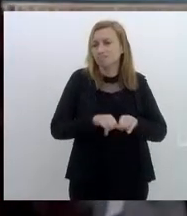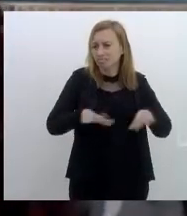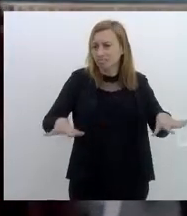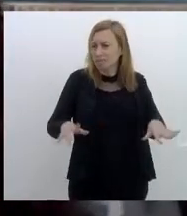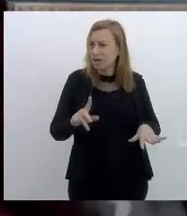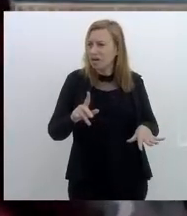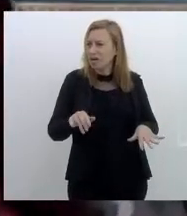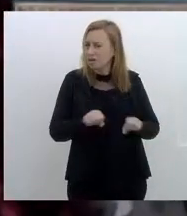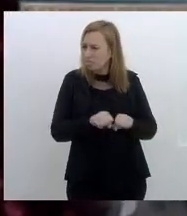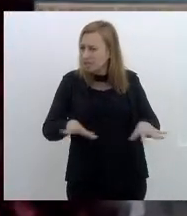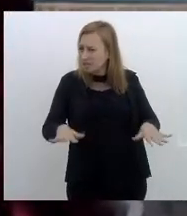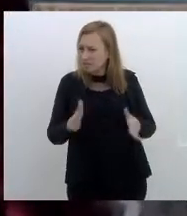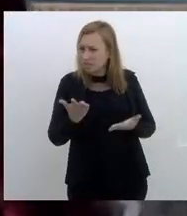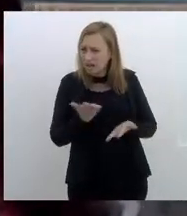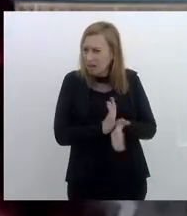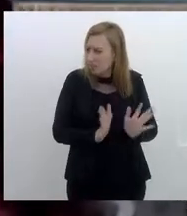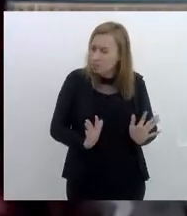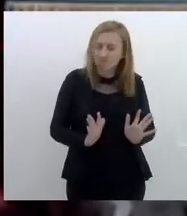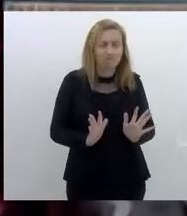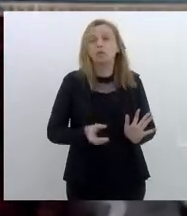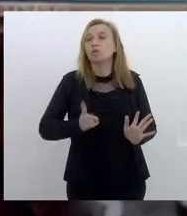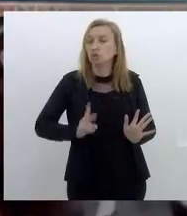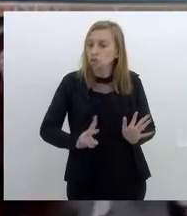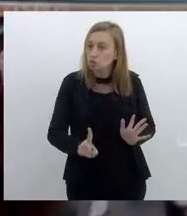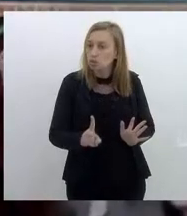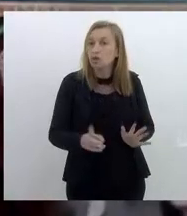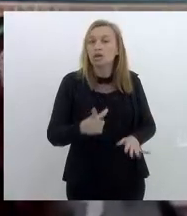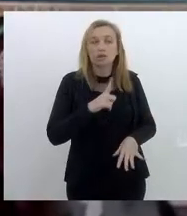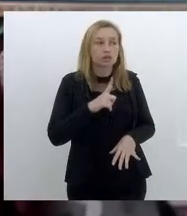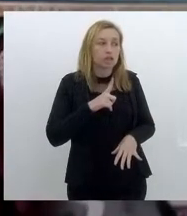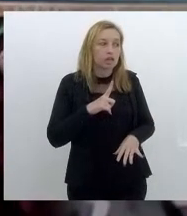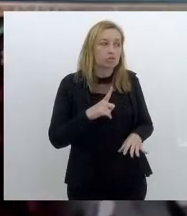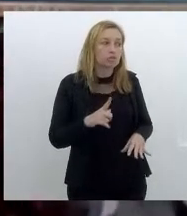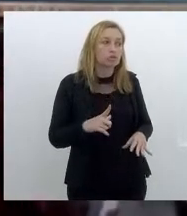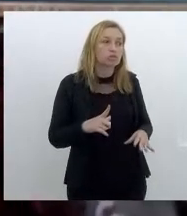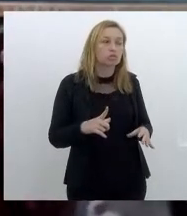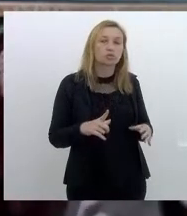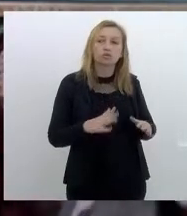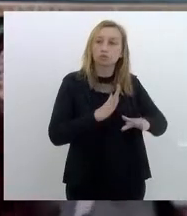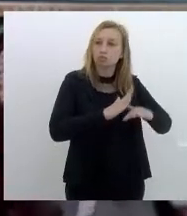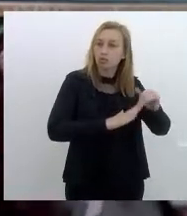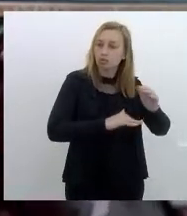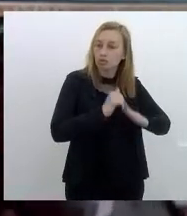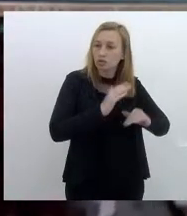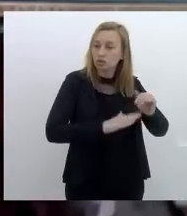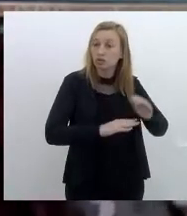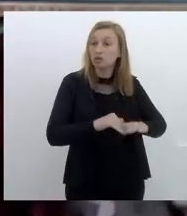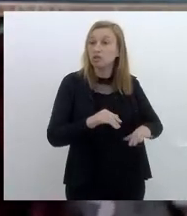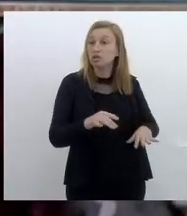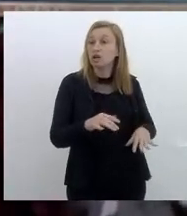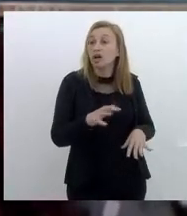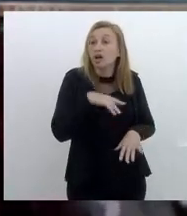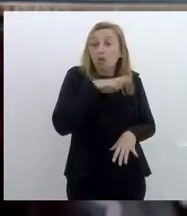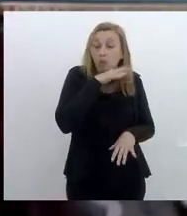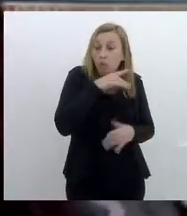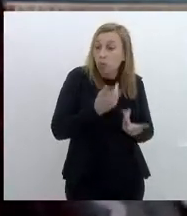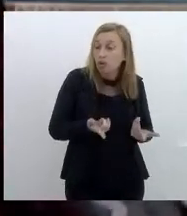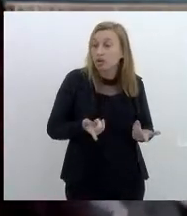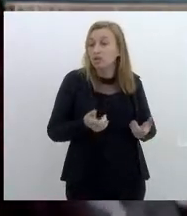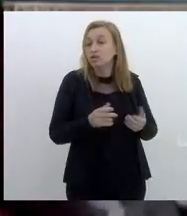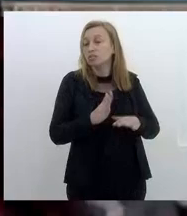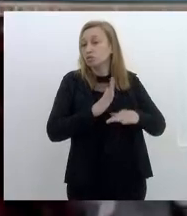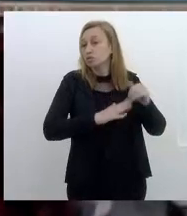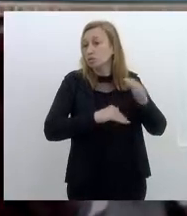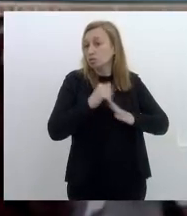não passou nós temos categorias que estão eu poderia dizer em Extrema precarização como